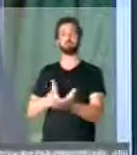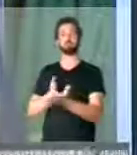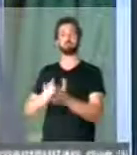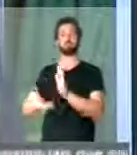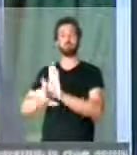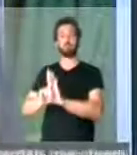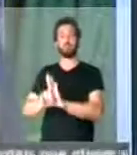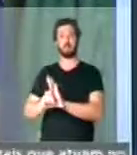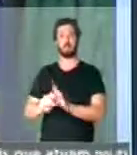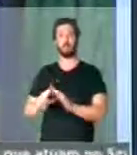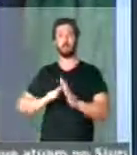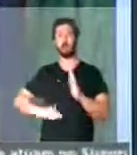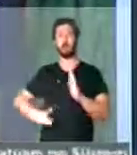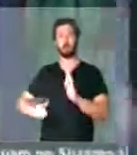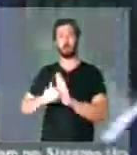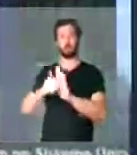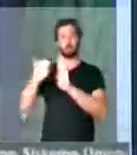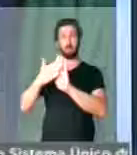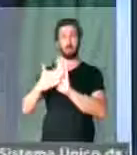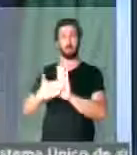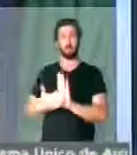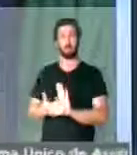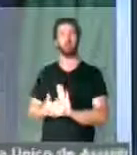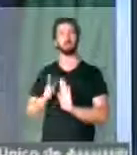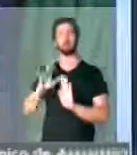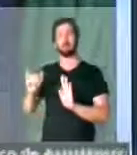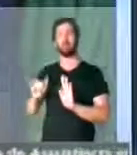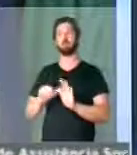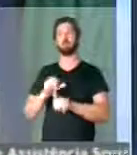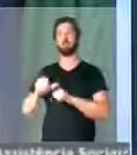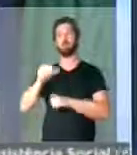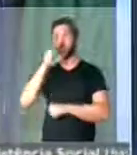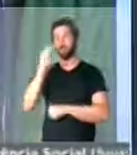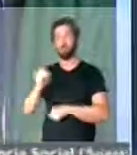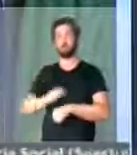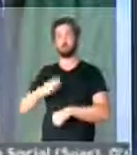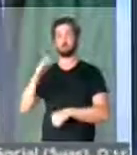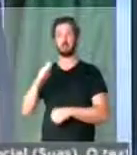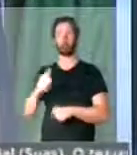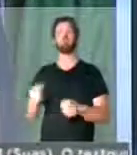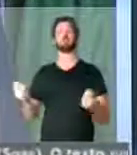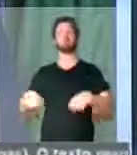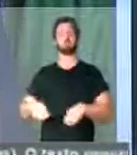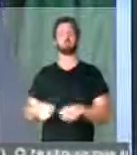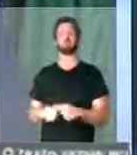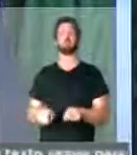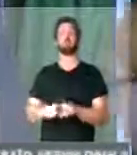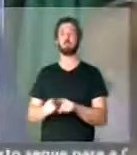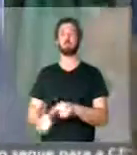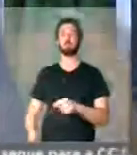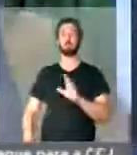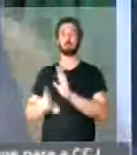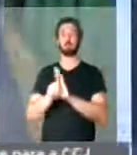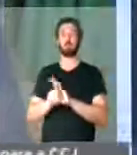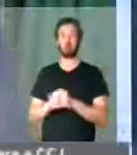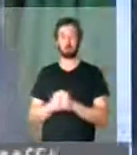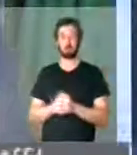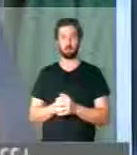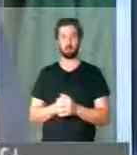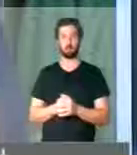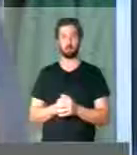na sua íntegra e tornaram forte e aplicada a legislação